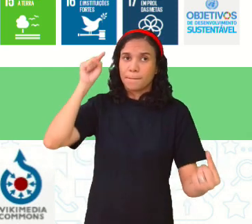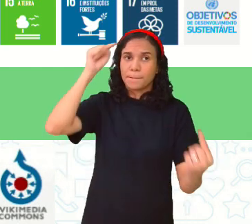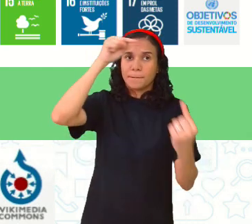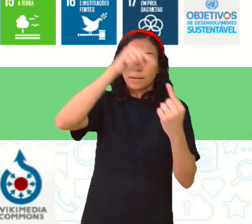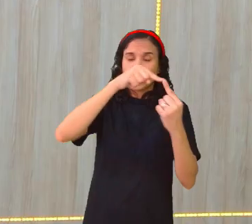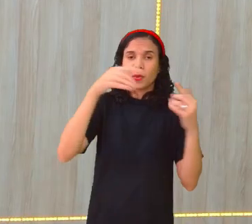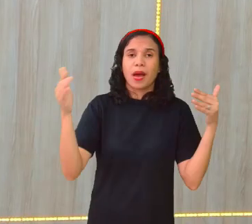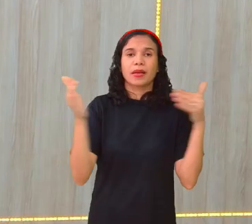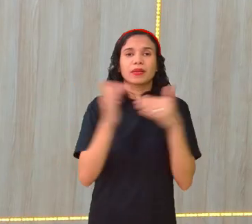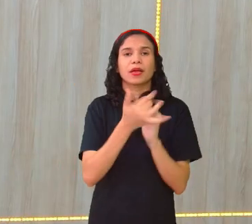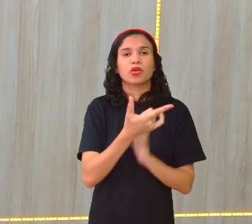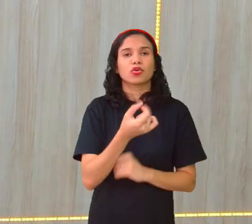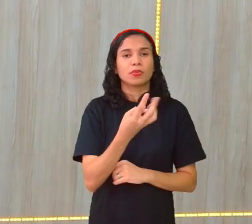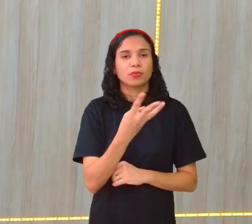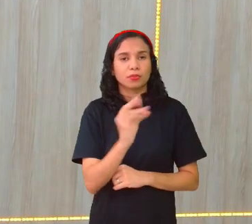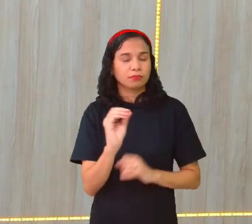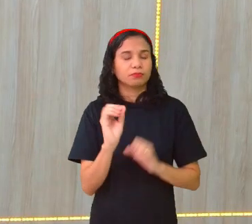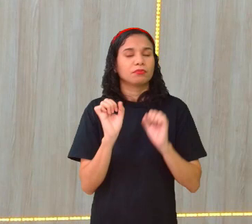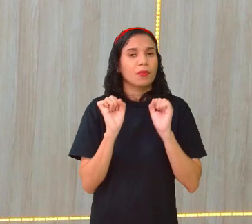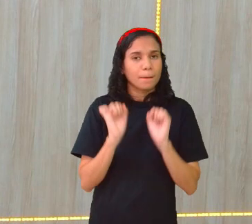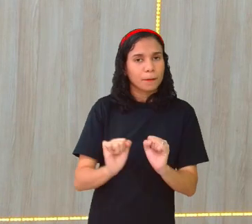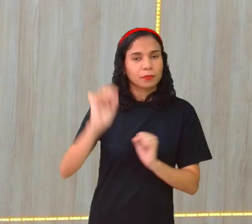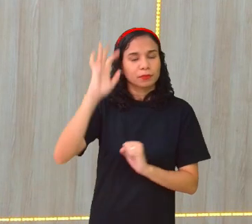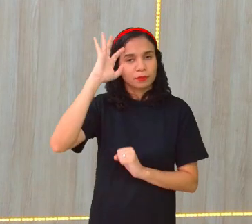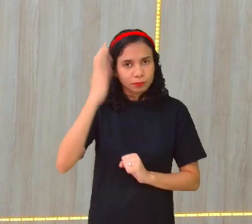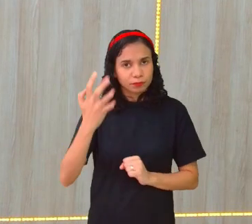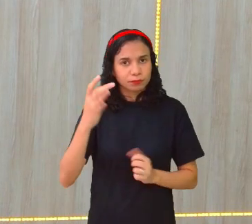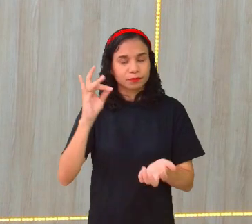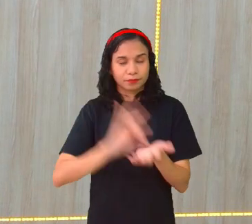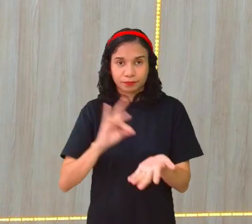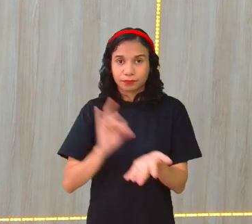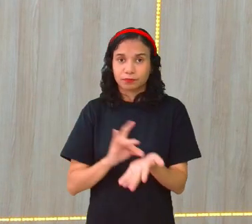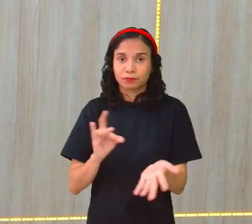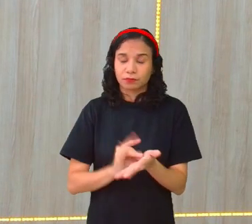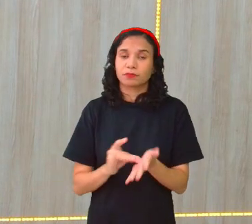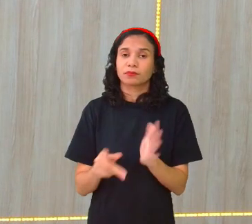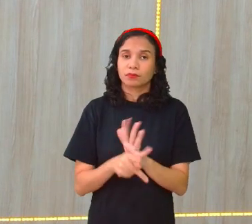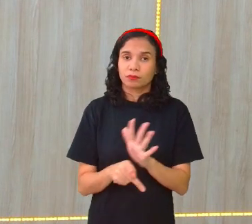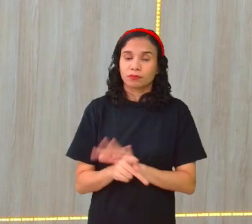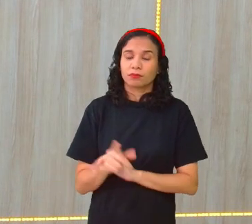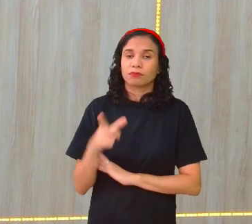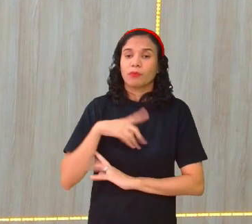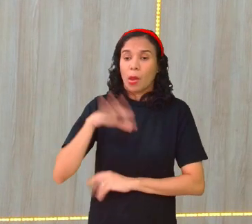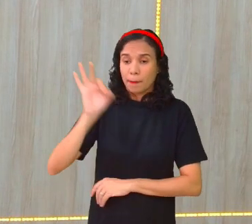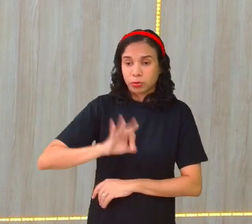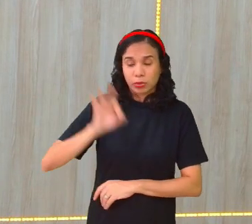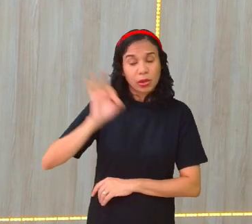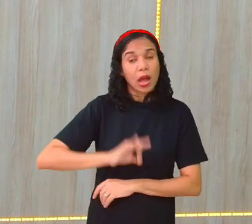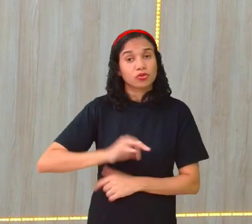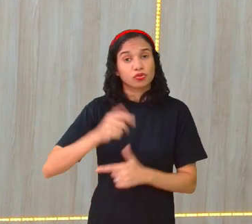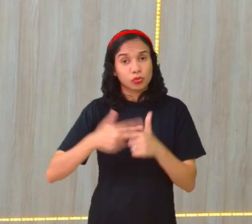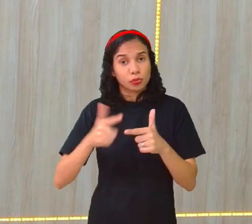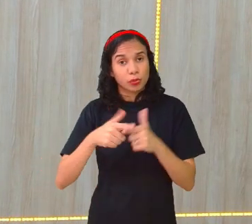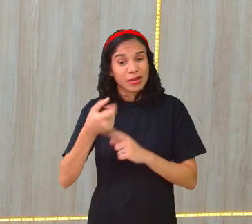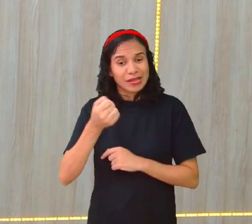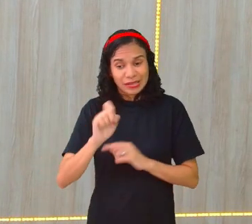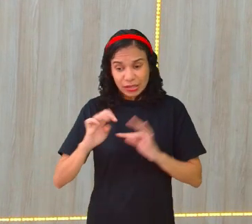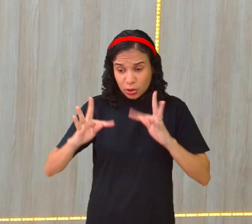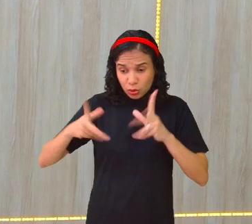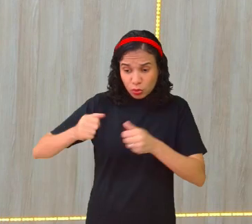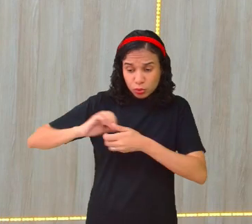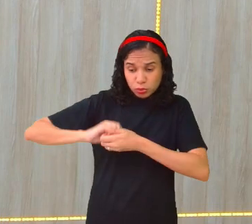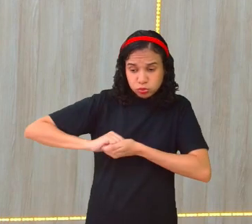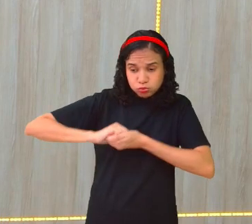2030, então, eles podem resolver uma grande parte desses problemas se todos nós